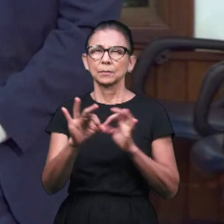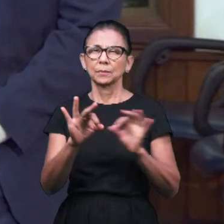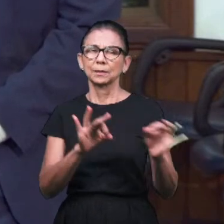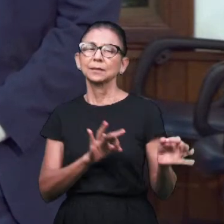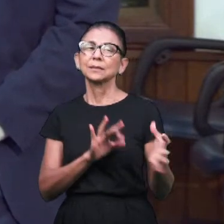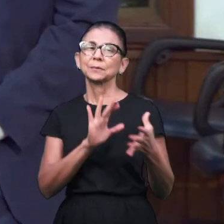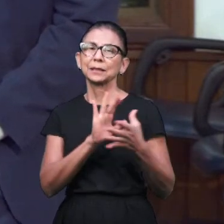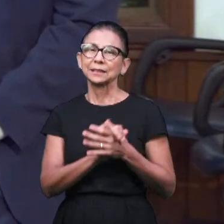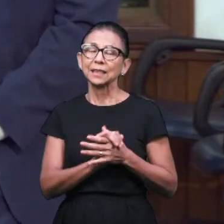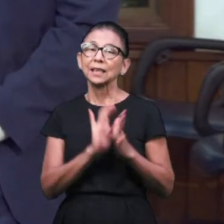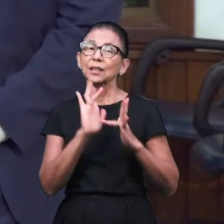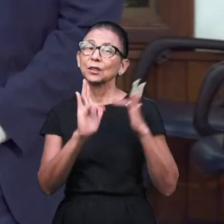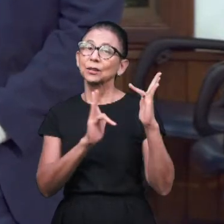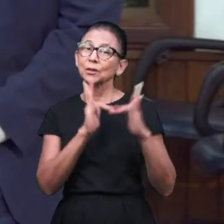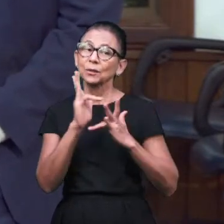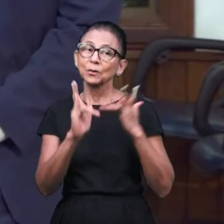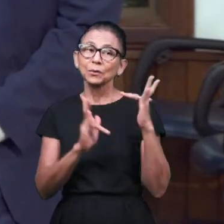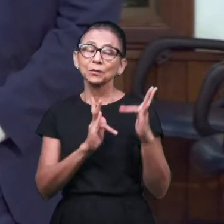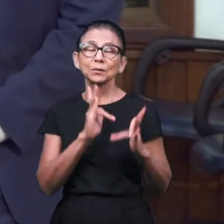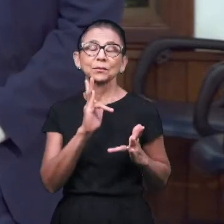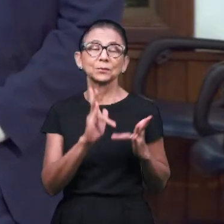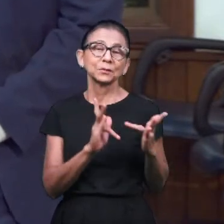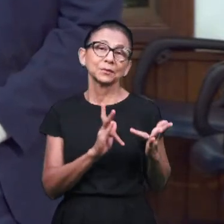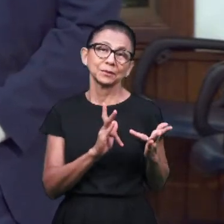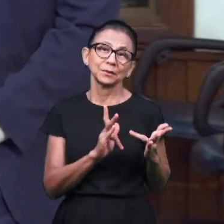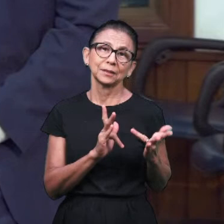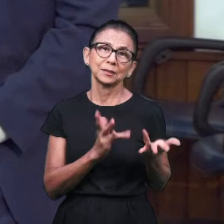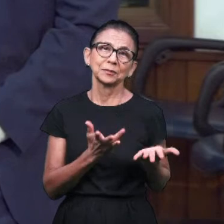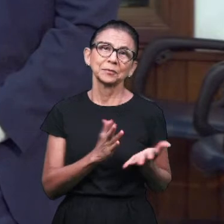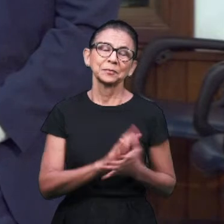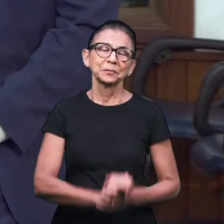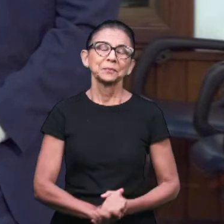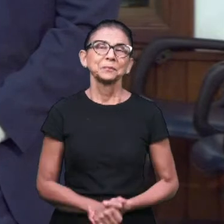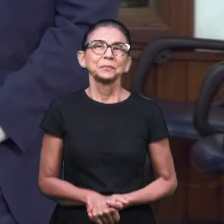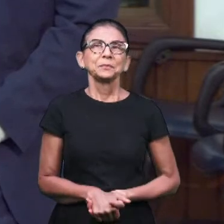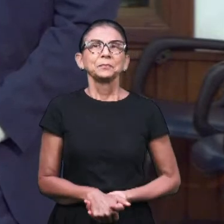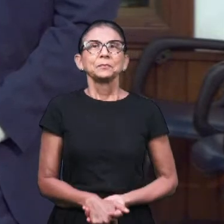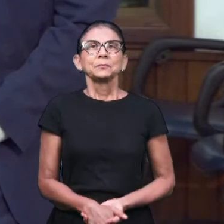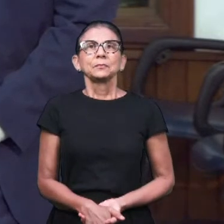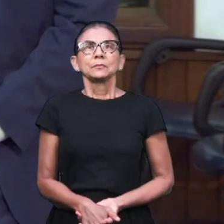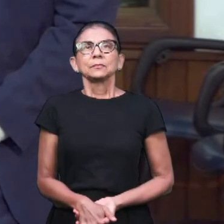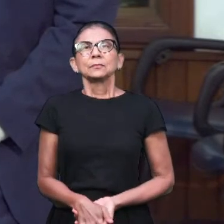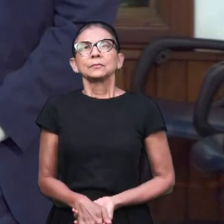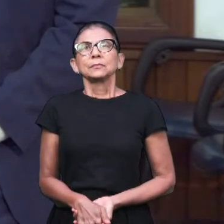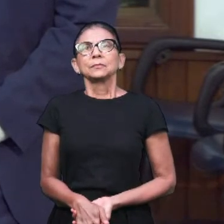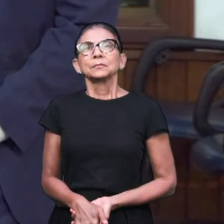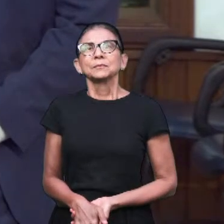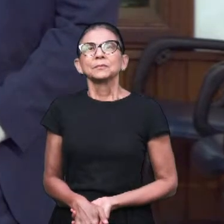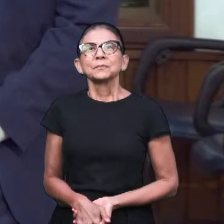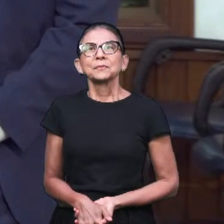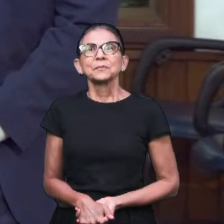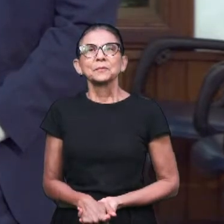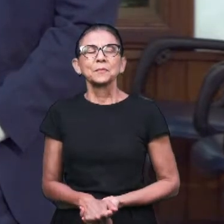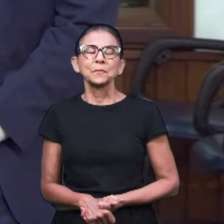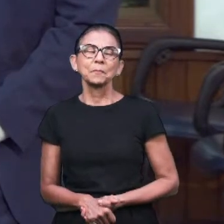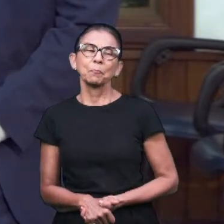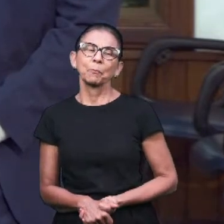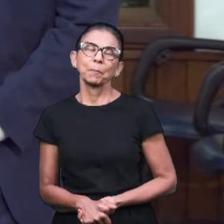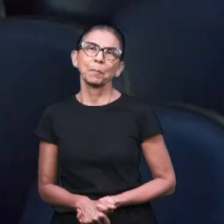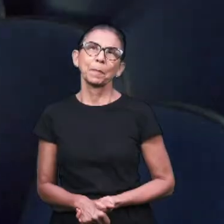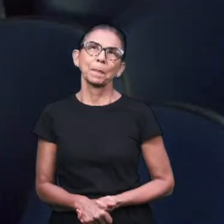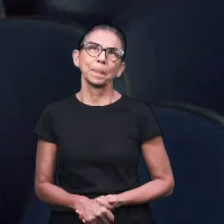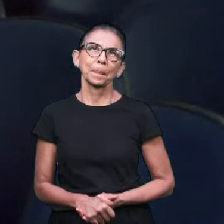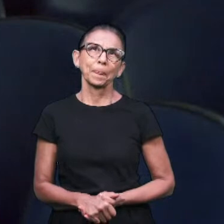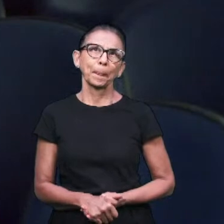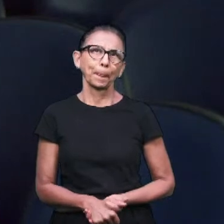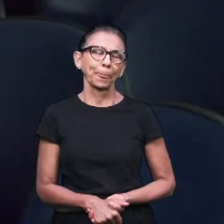para casar, ele responder, né? Uma das perguntas mais importantes que tem se ele conhece algum defeito, pelo menos 3 defeitos,